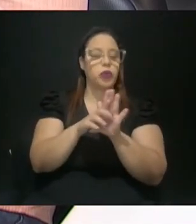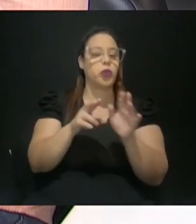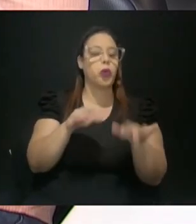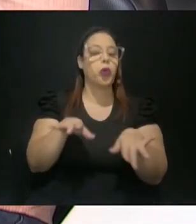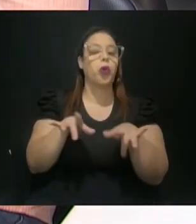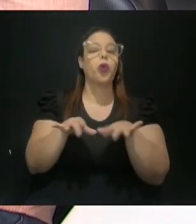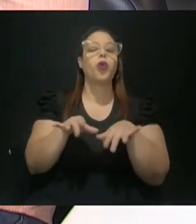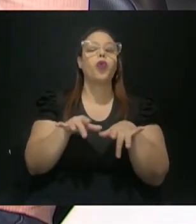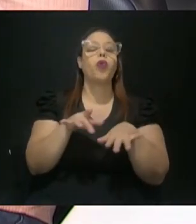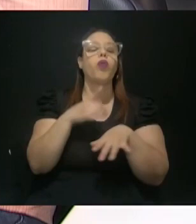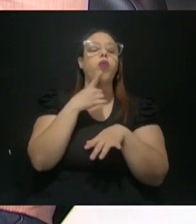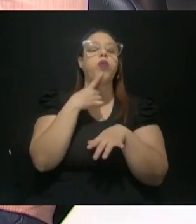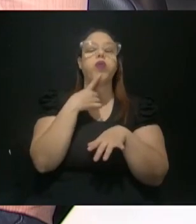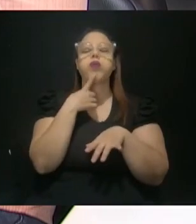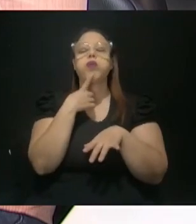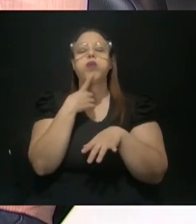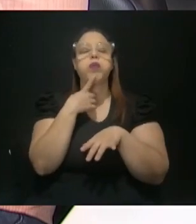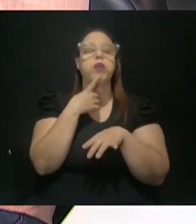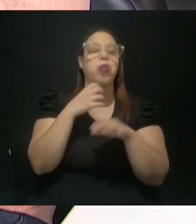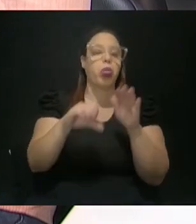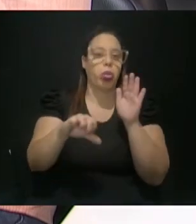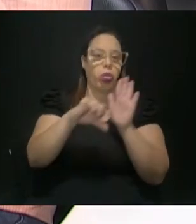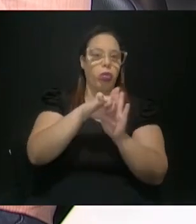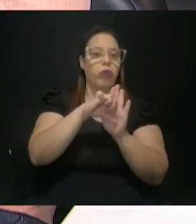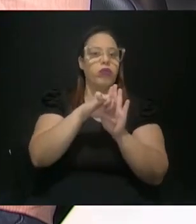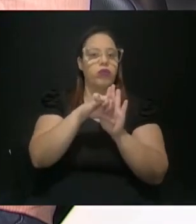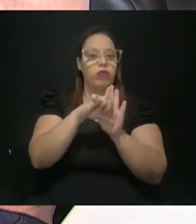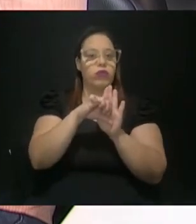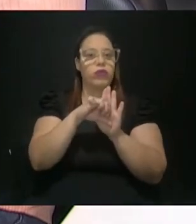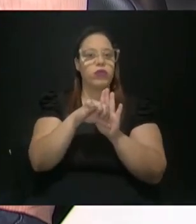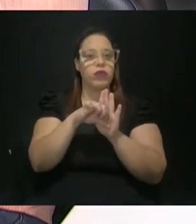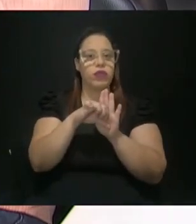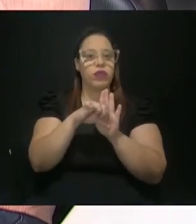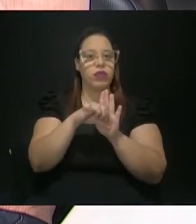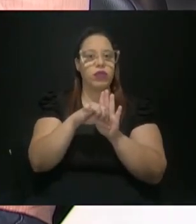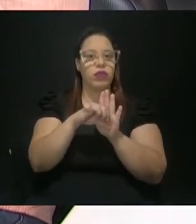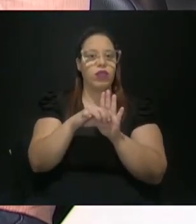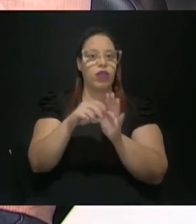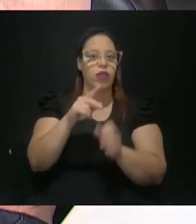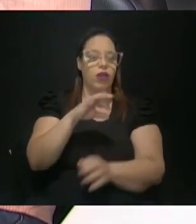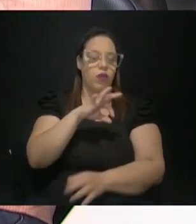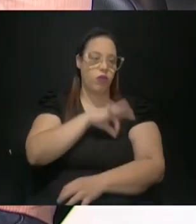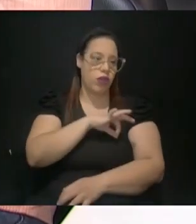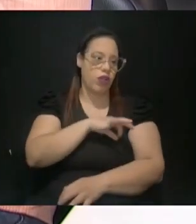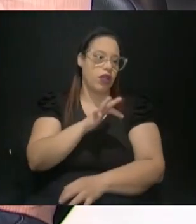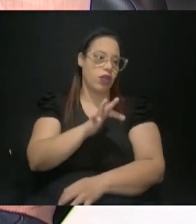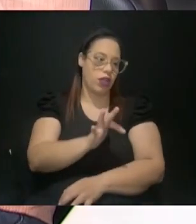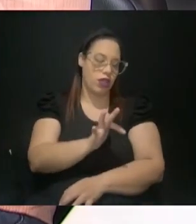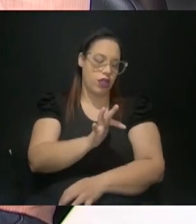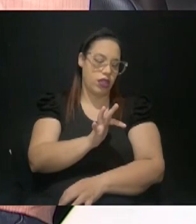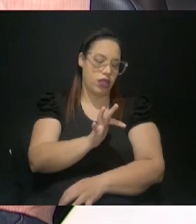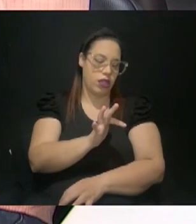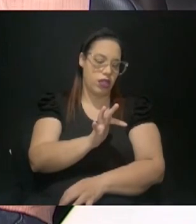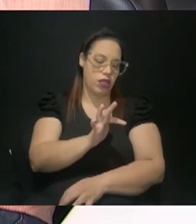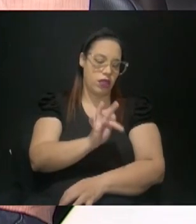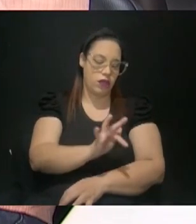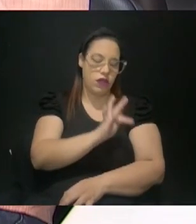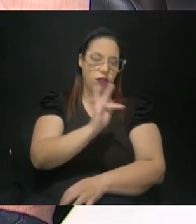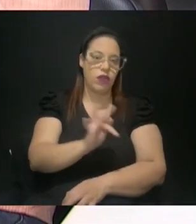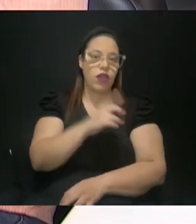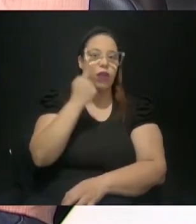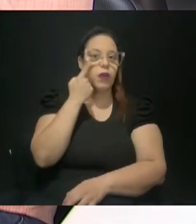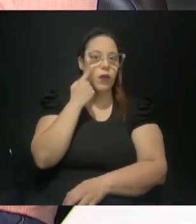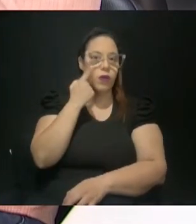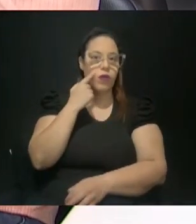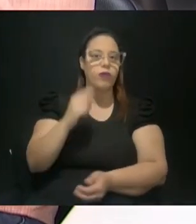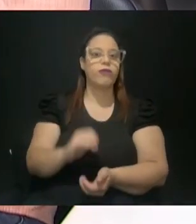e dependendo do crime ainda, a gente já está envolvendo em esferas de Polícia Federal, essas coisas, porque eles estão de olho.